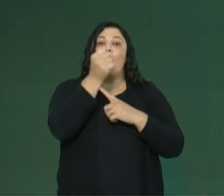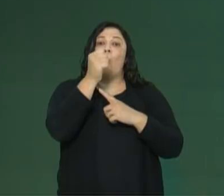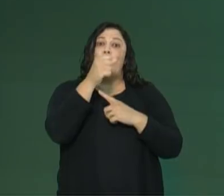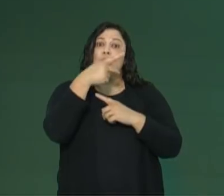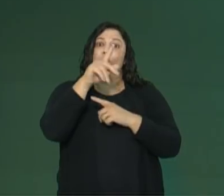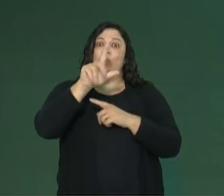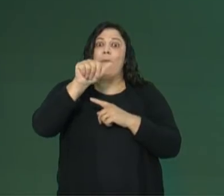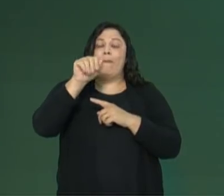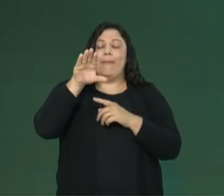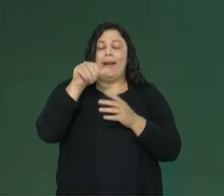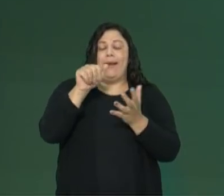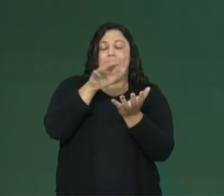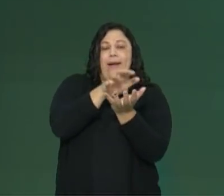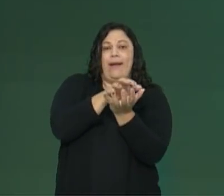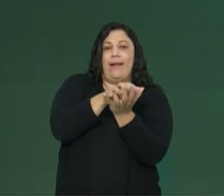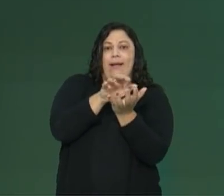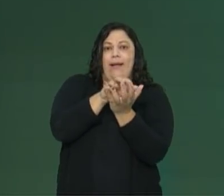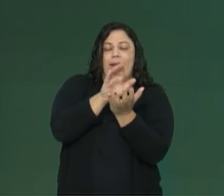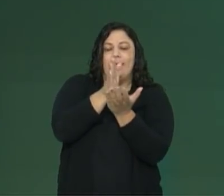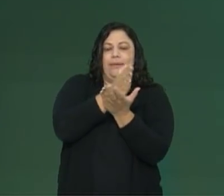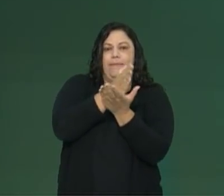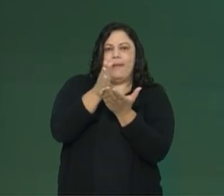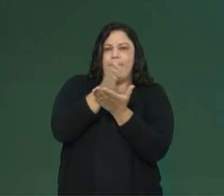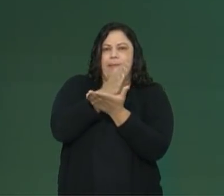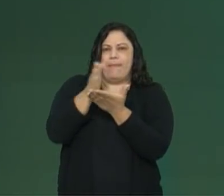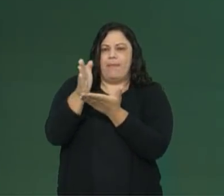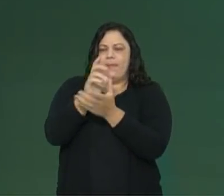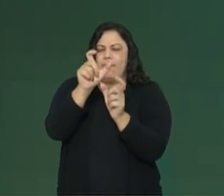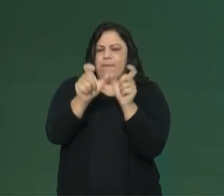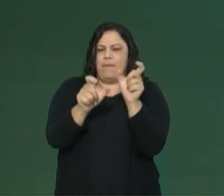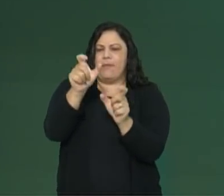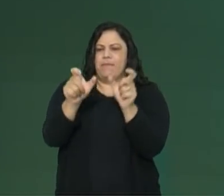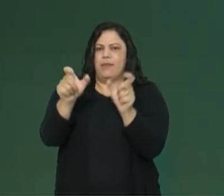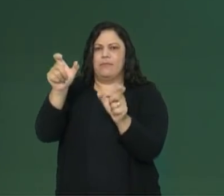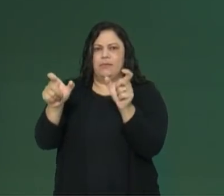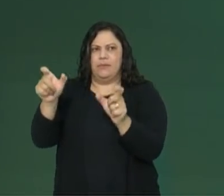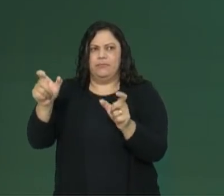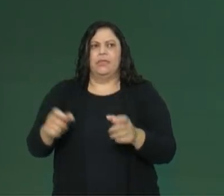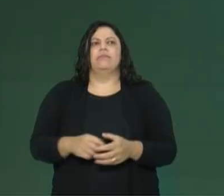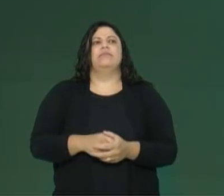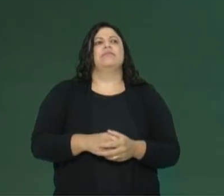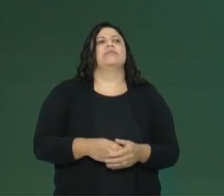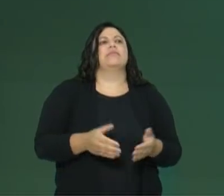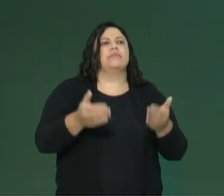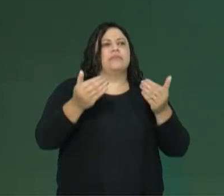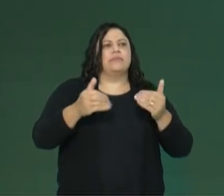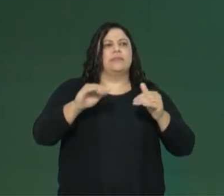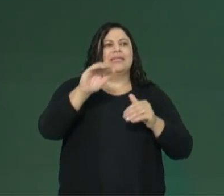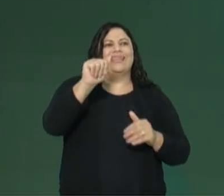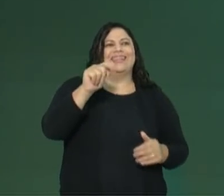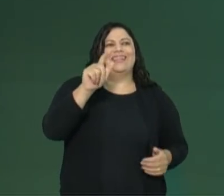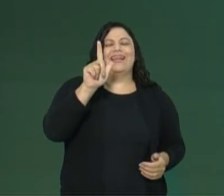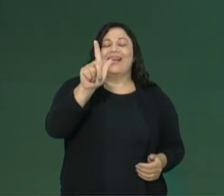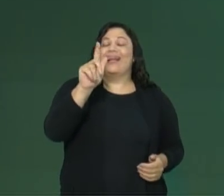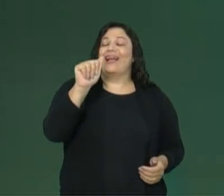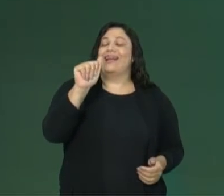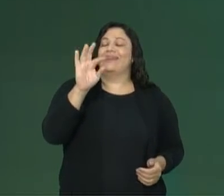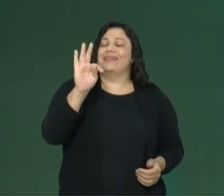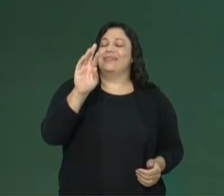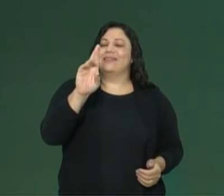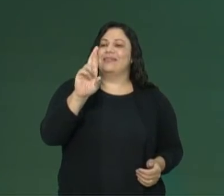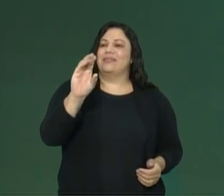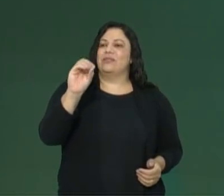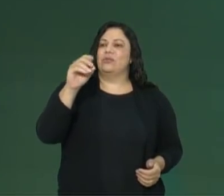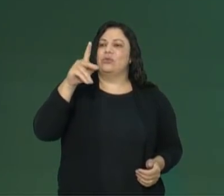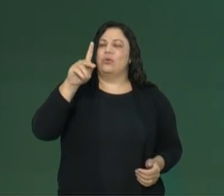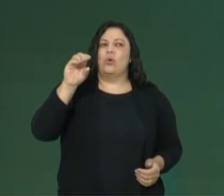outros formatos de concha nesse mesmo grupo. Gastrópoda é o mais comum e o mais numeroso e também o que mais usamos